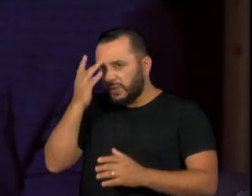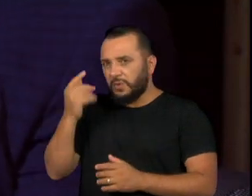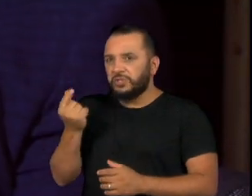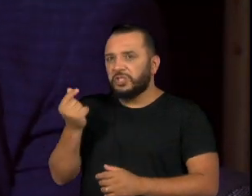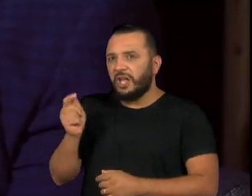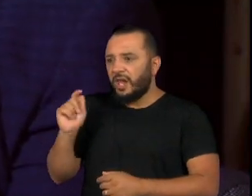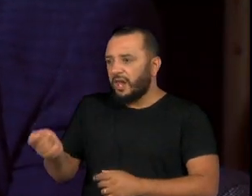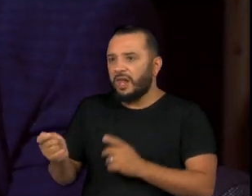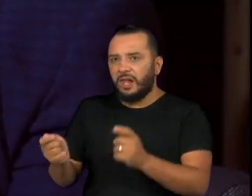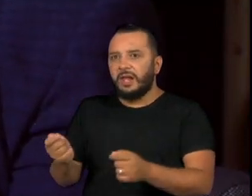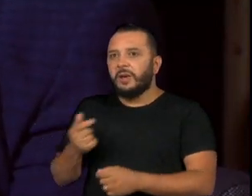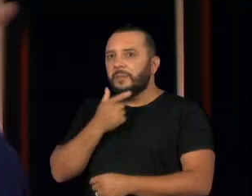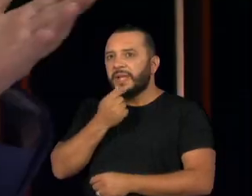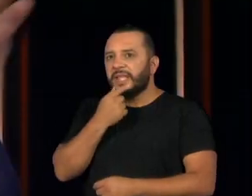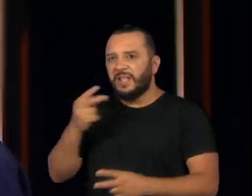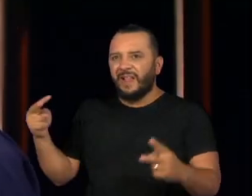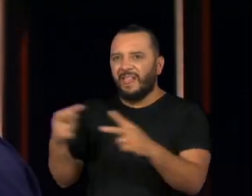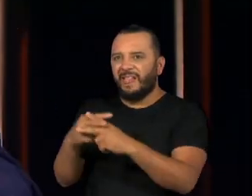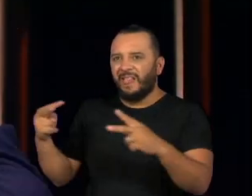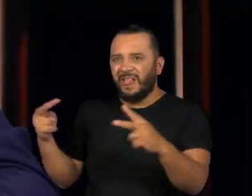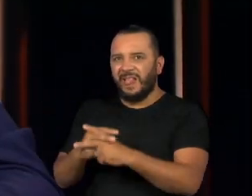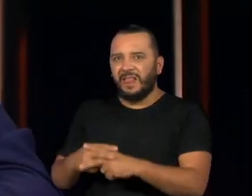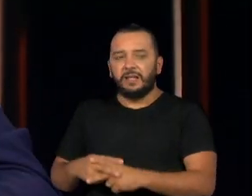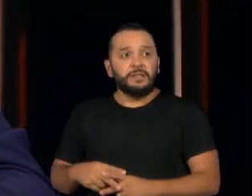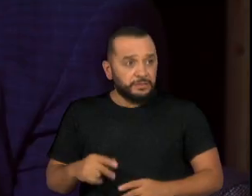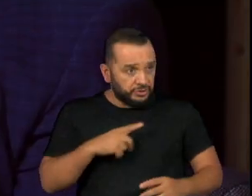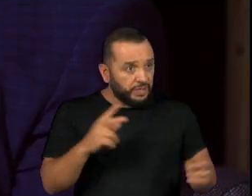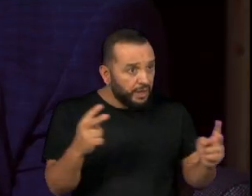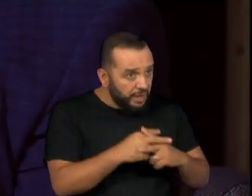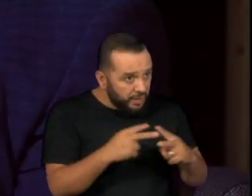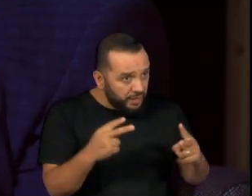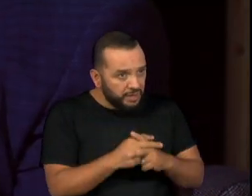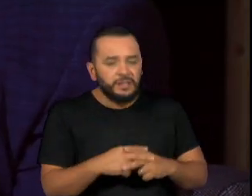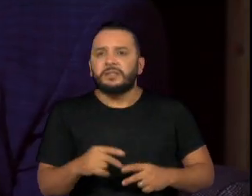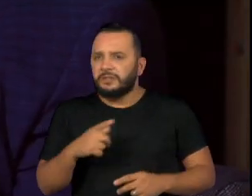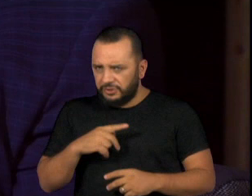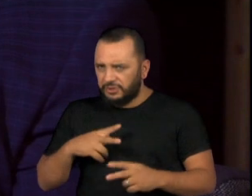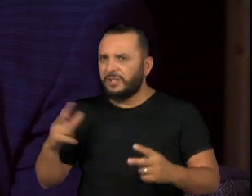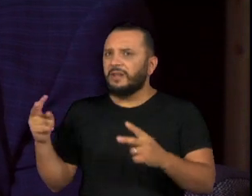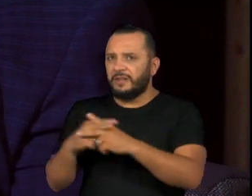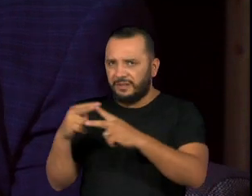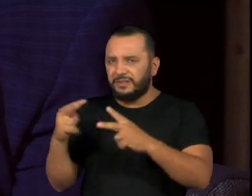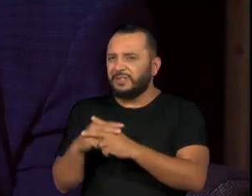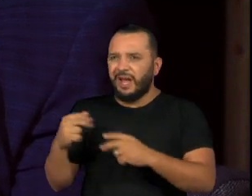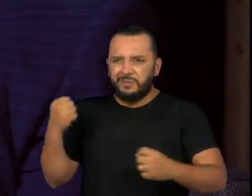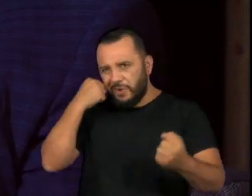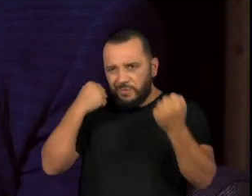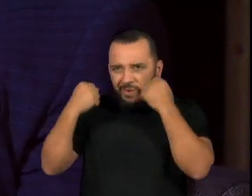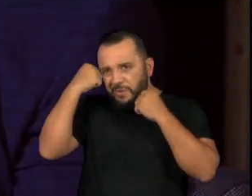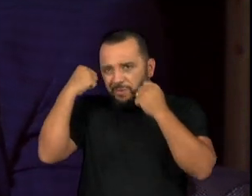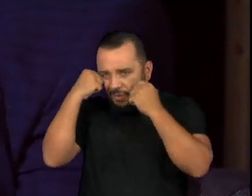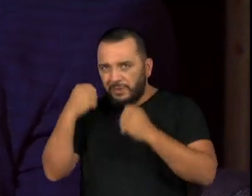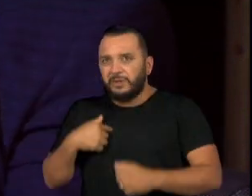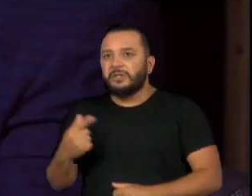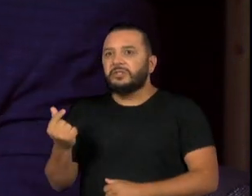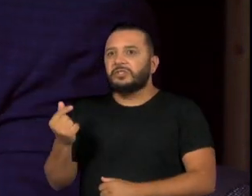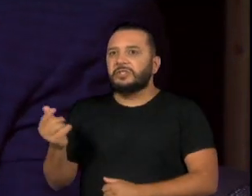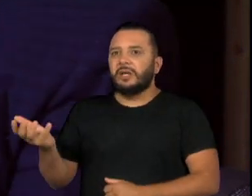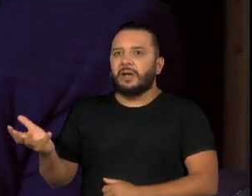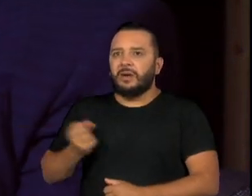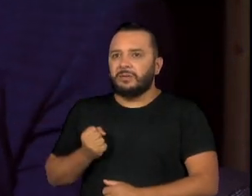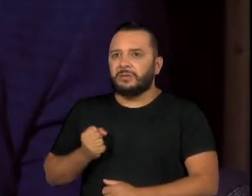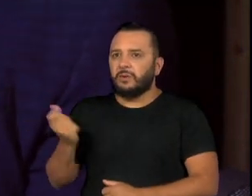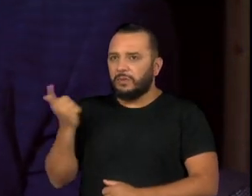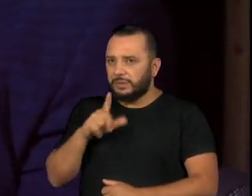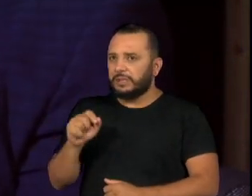apostavam o estavam e e saia na mão pesar Eu quero um corpo Mia e a gente se arrebentavam tudo para poder ganhar o dinheiro que a gente tinha